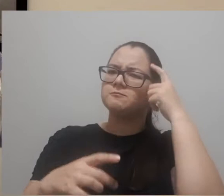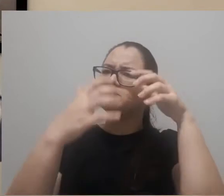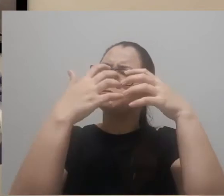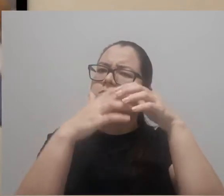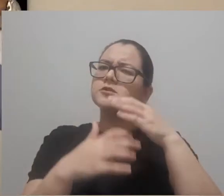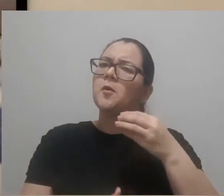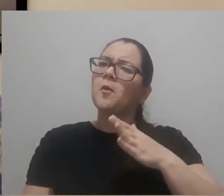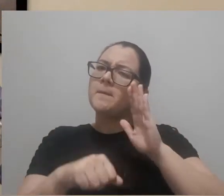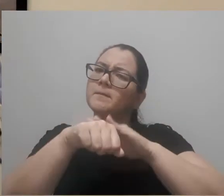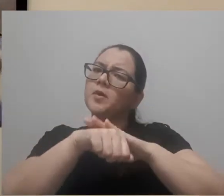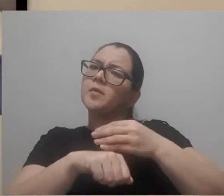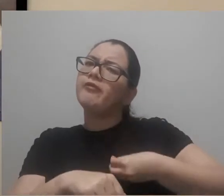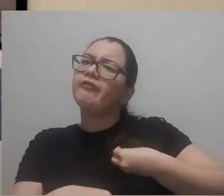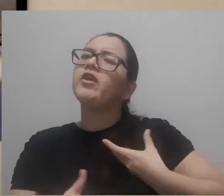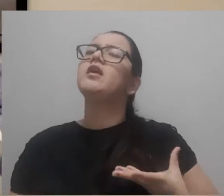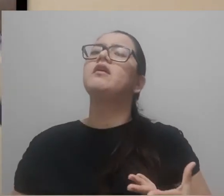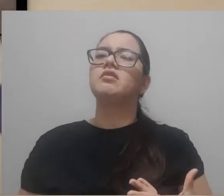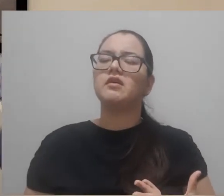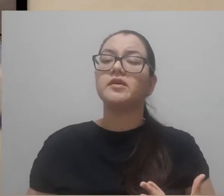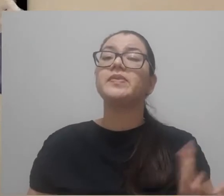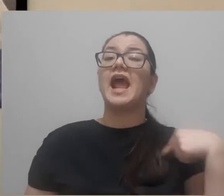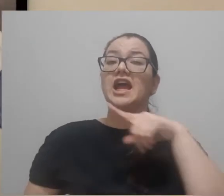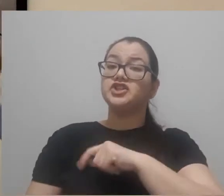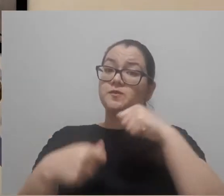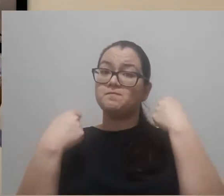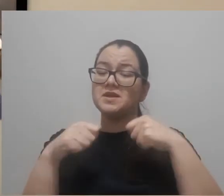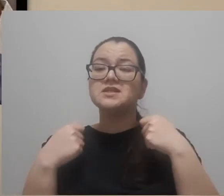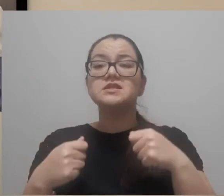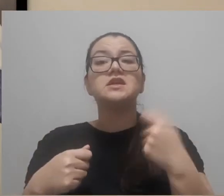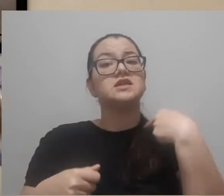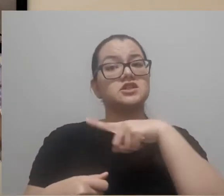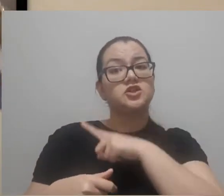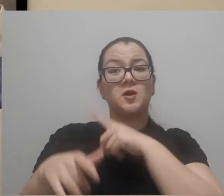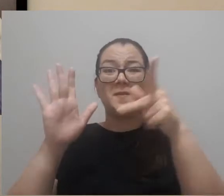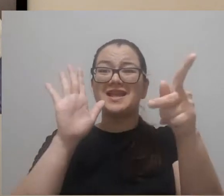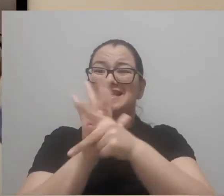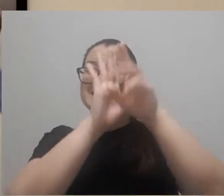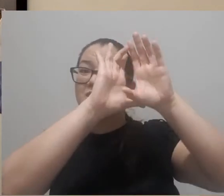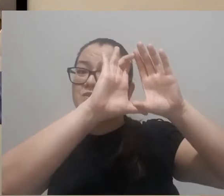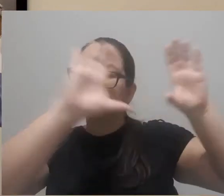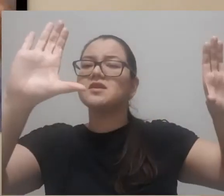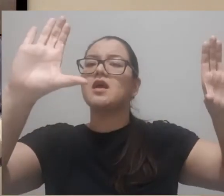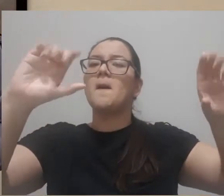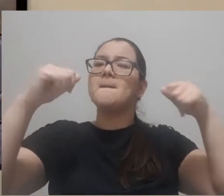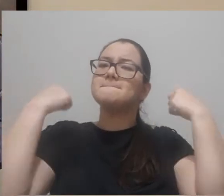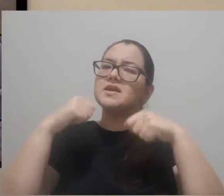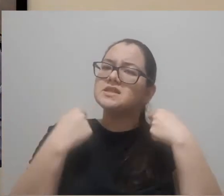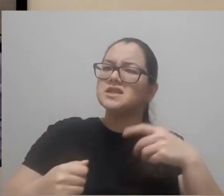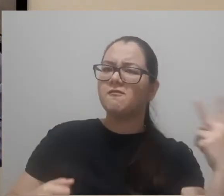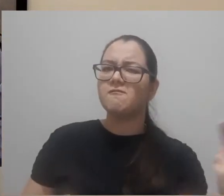Nós precisamos sim, como cidadãos do reino dos céus, valorizar o que Deus